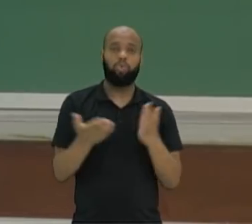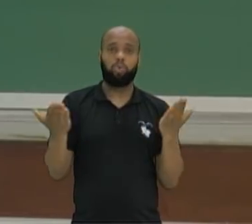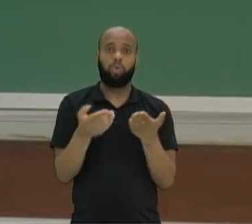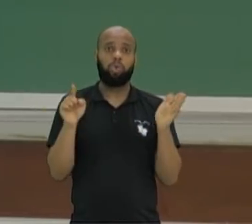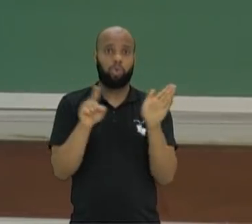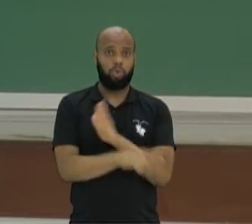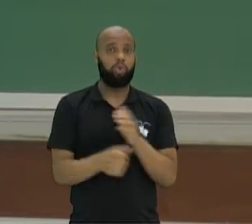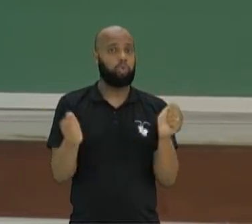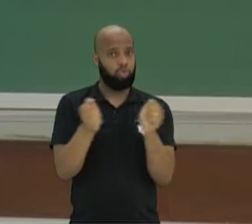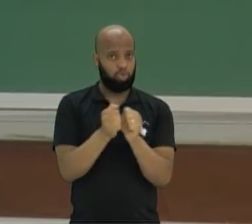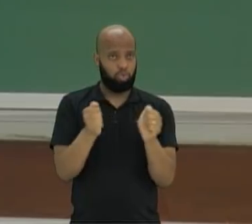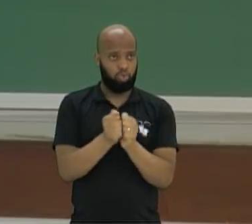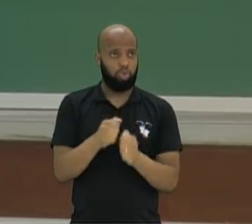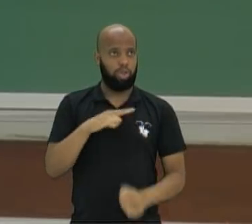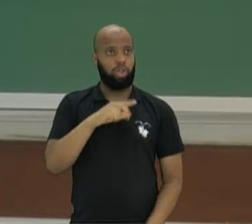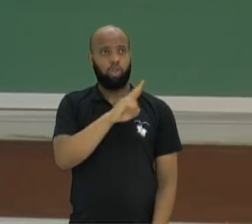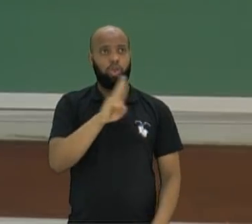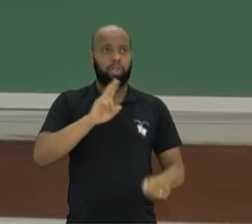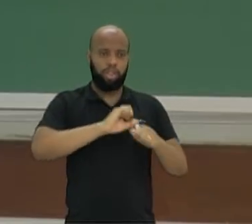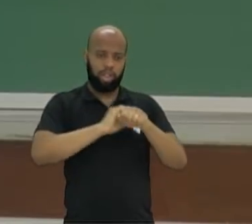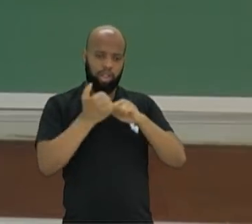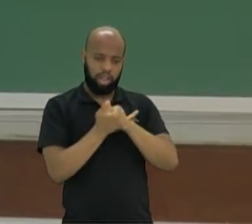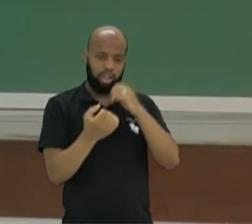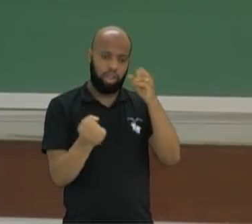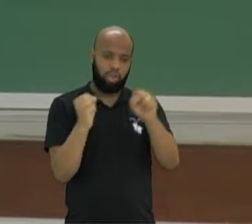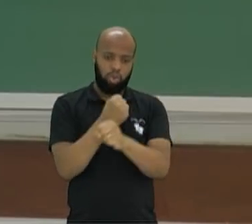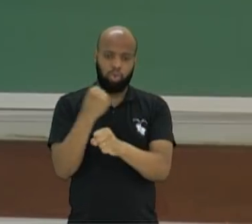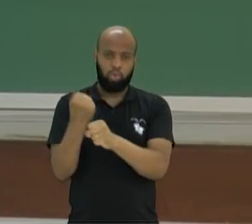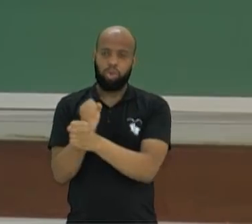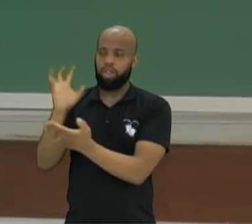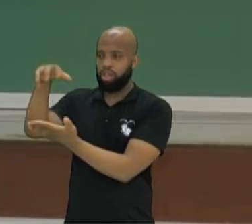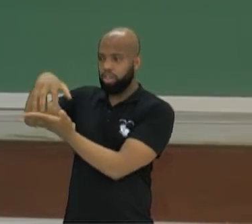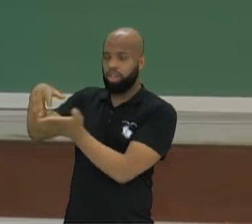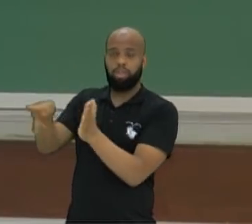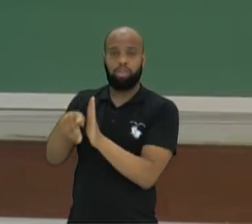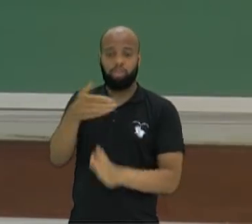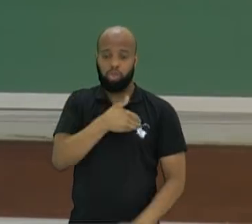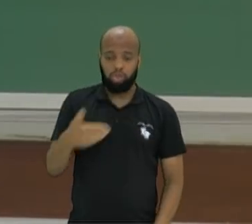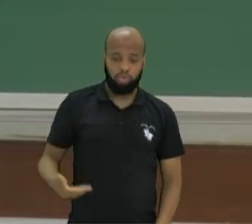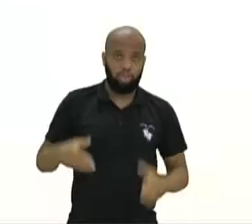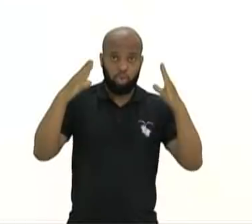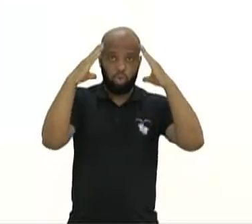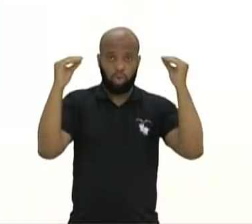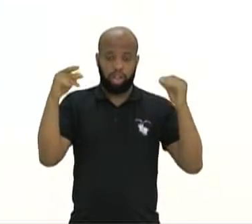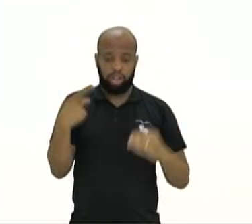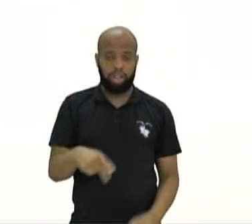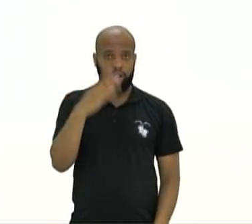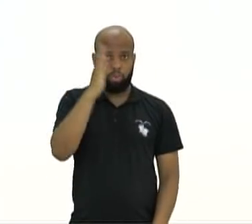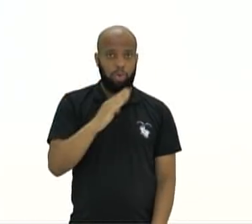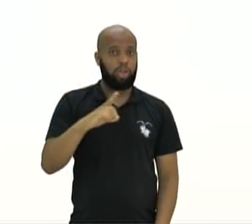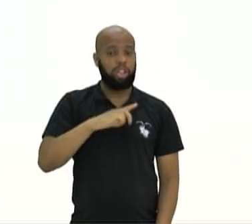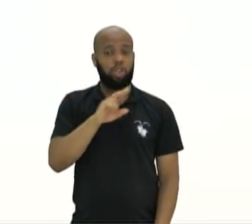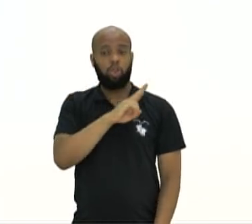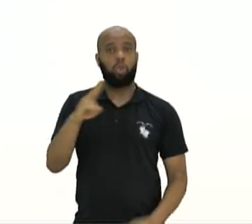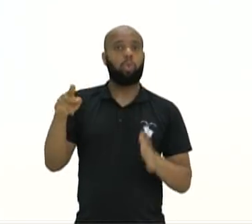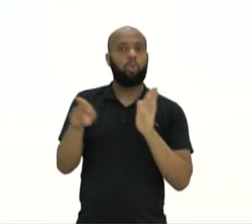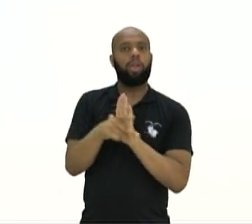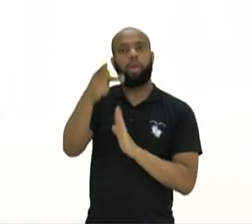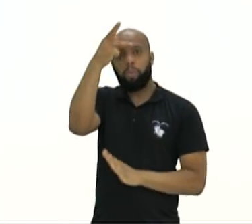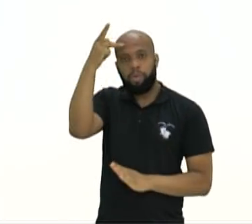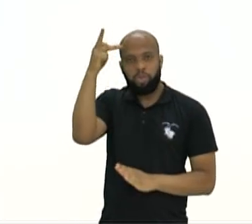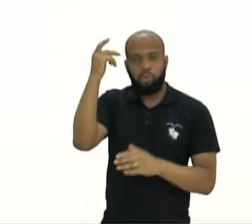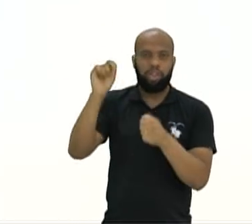aí, vamos fazer junto essa. Nome da ilha em que foi construída a sede do governo holandês no Brasil e que recebeu o nome do governante. Ah, tá fácil,